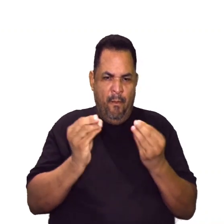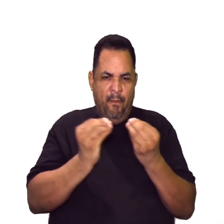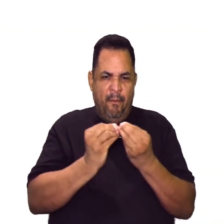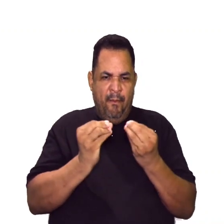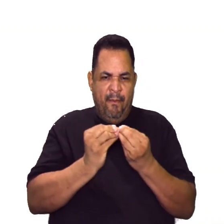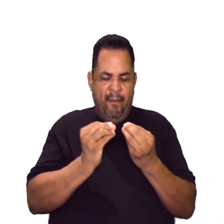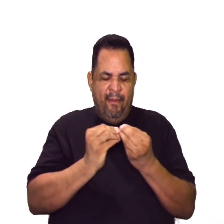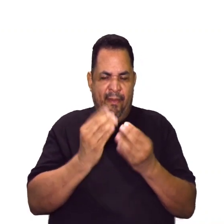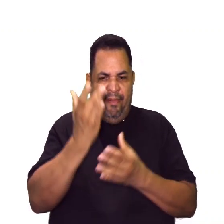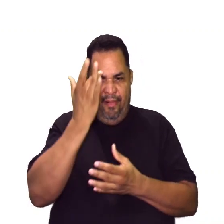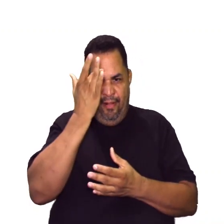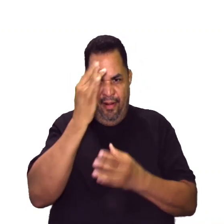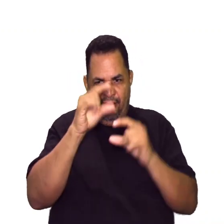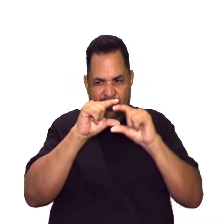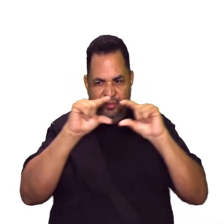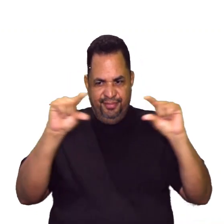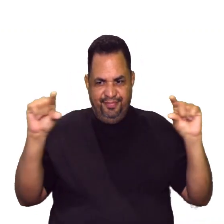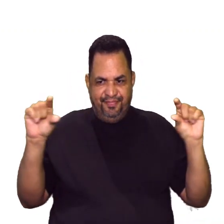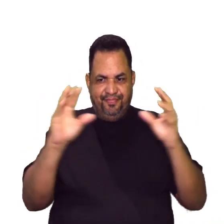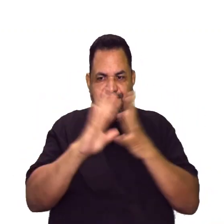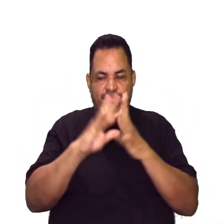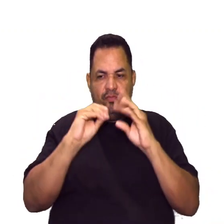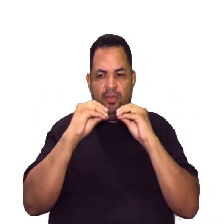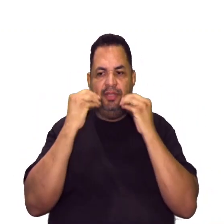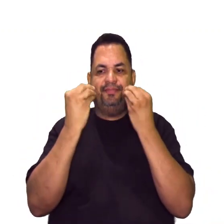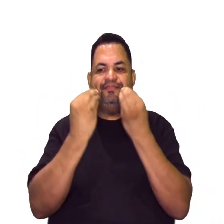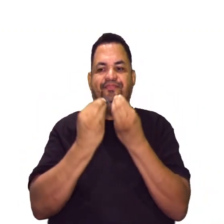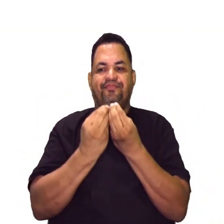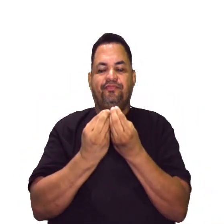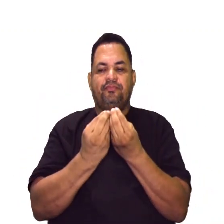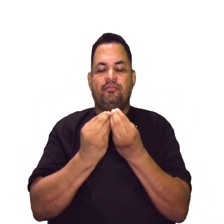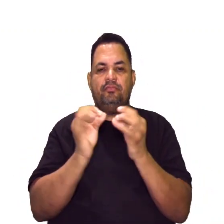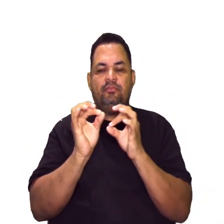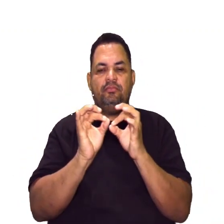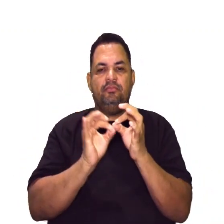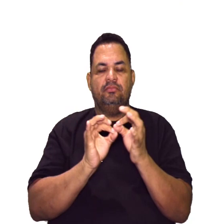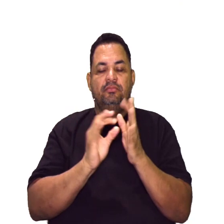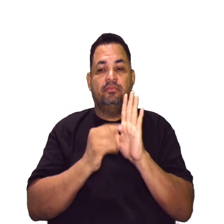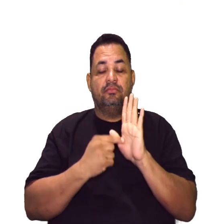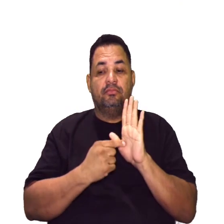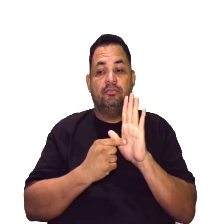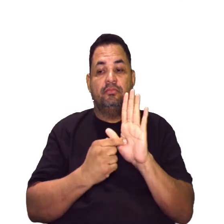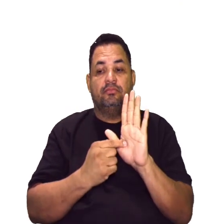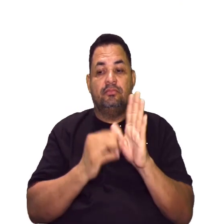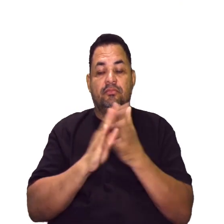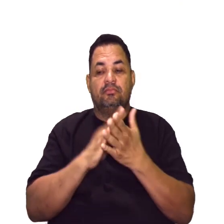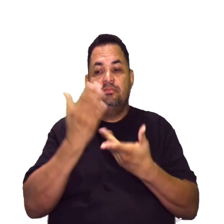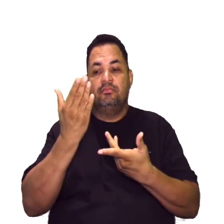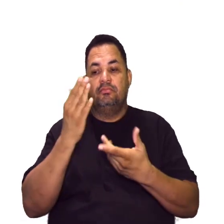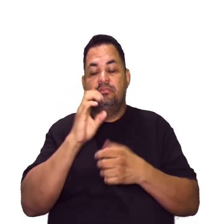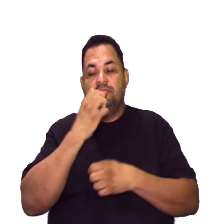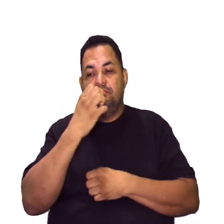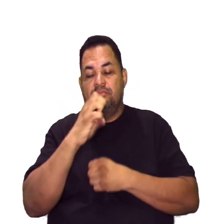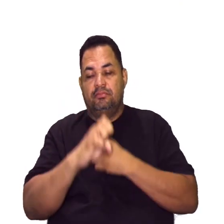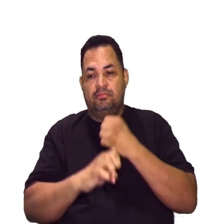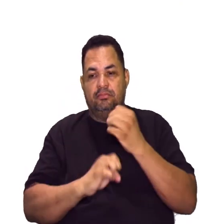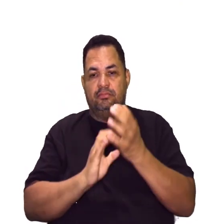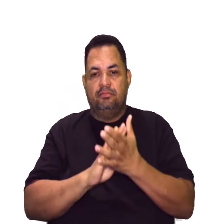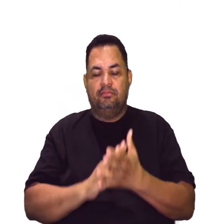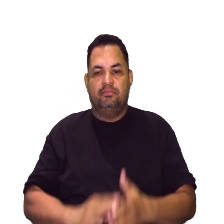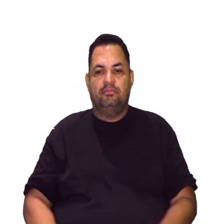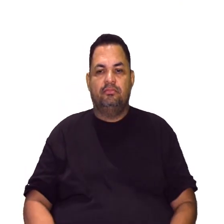a fórmula eletrônica da substância, né? Mostrando o quê? Os elétrons da última camada